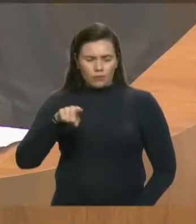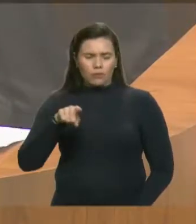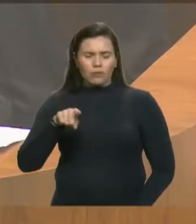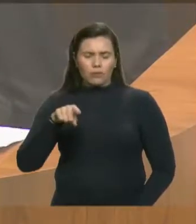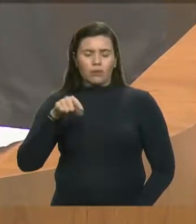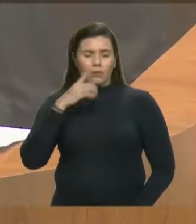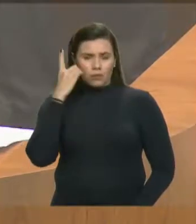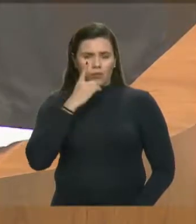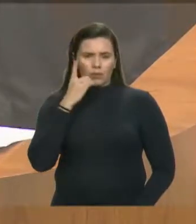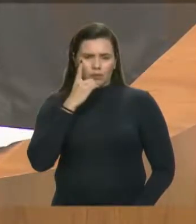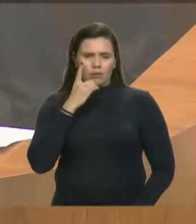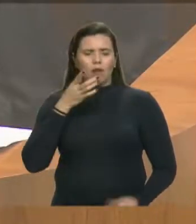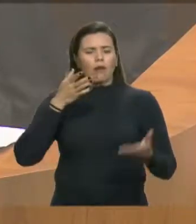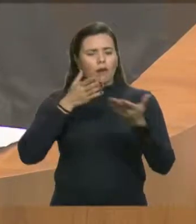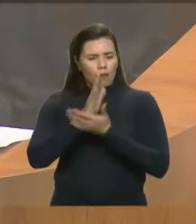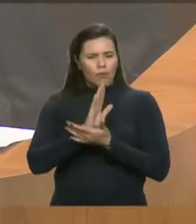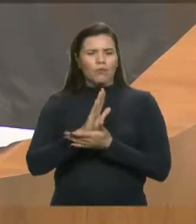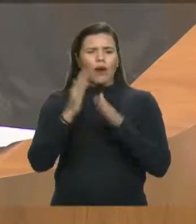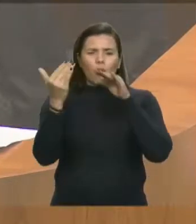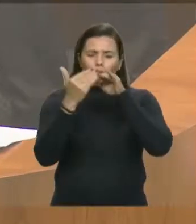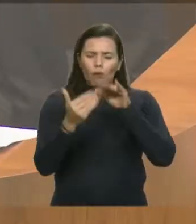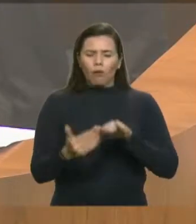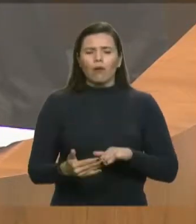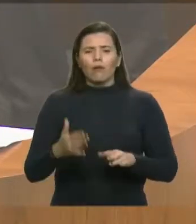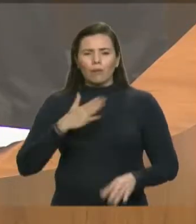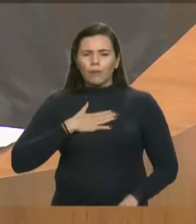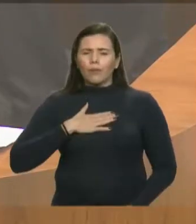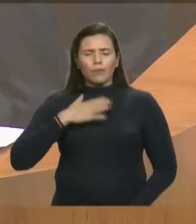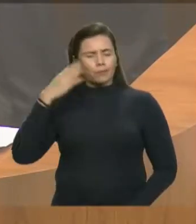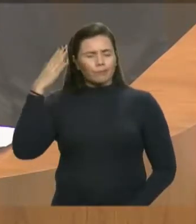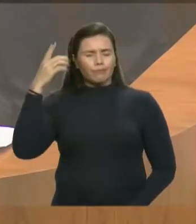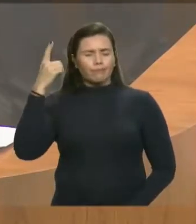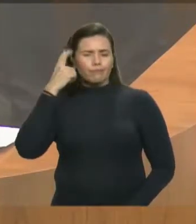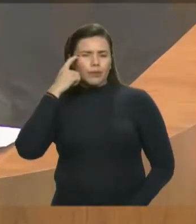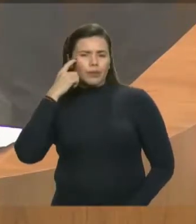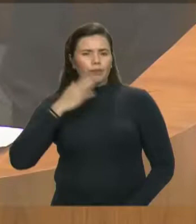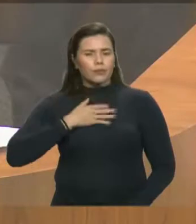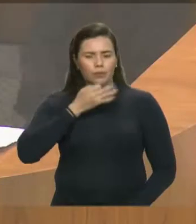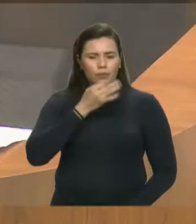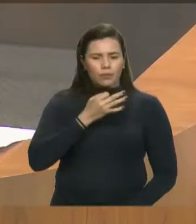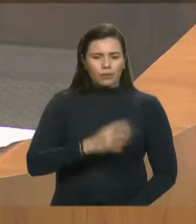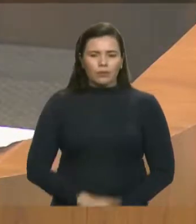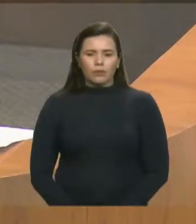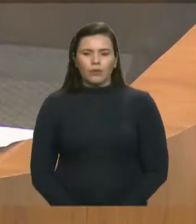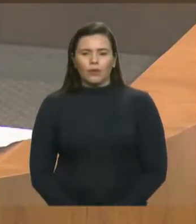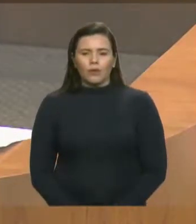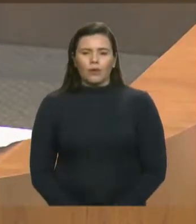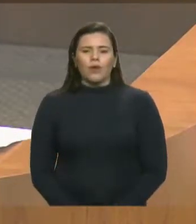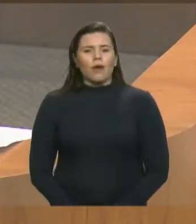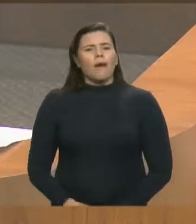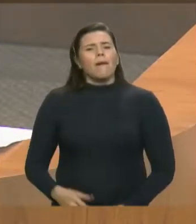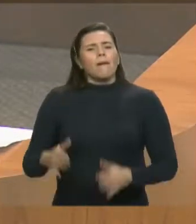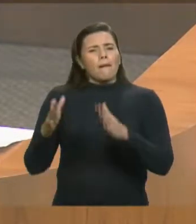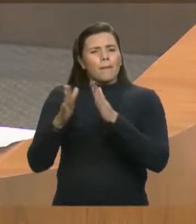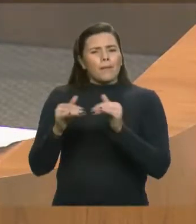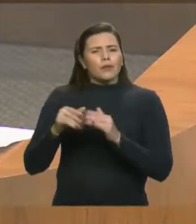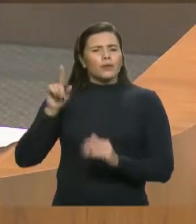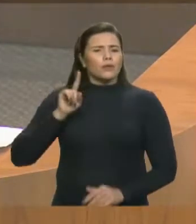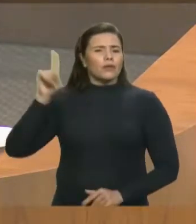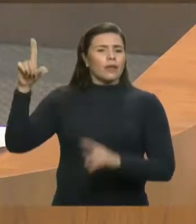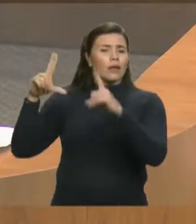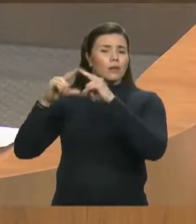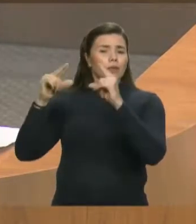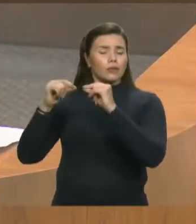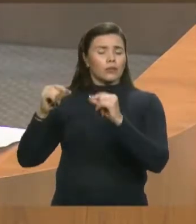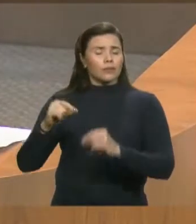fazer formalmente um requerimento ao ministro da Justiça para ele reforçar o trabalho da